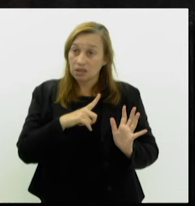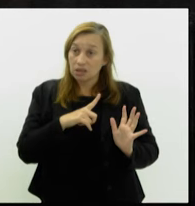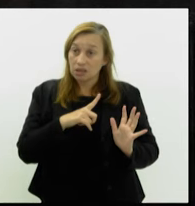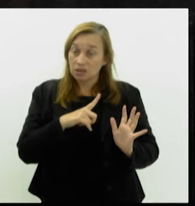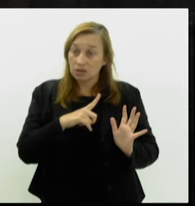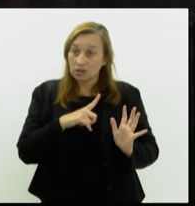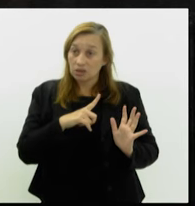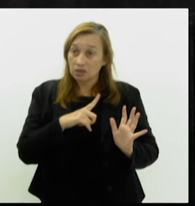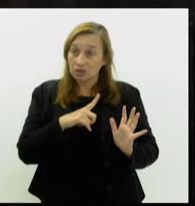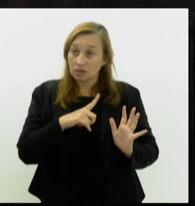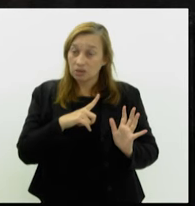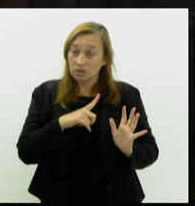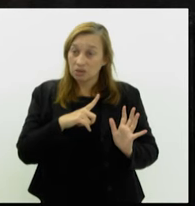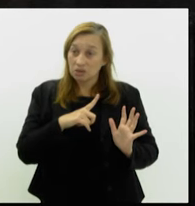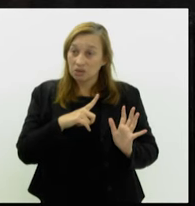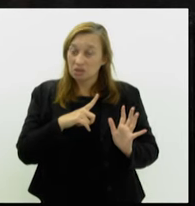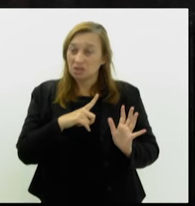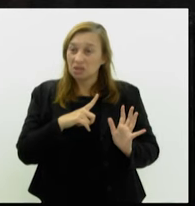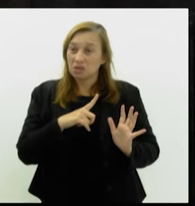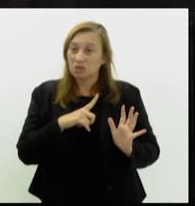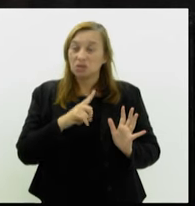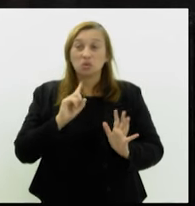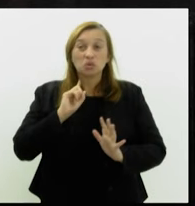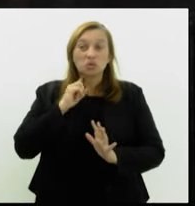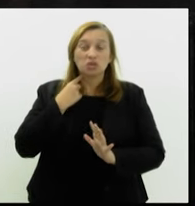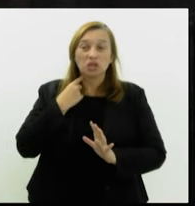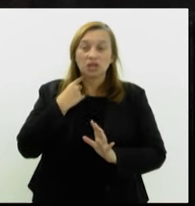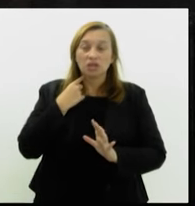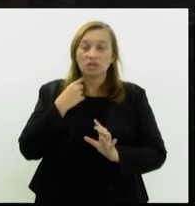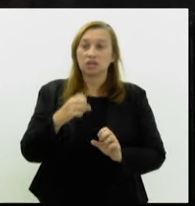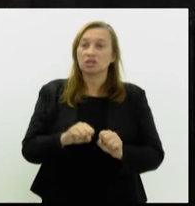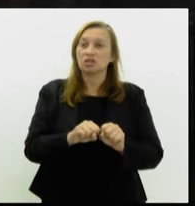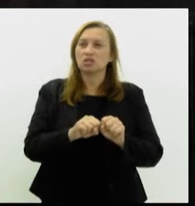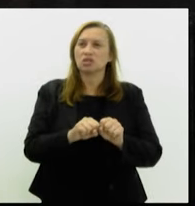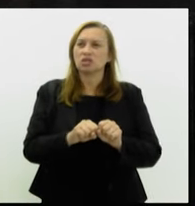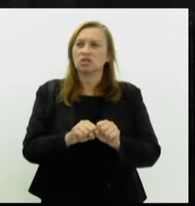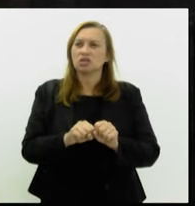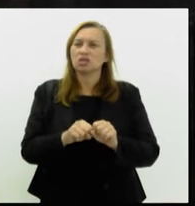nas instituições do nosso Estado